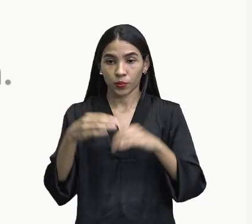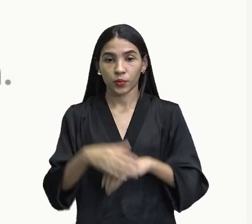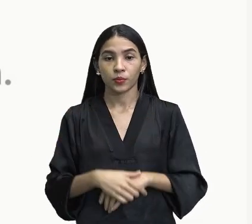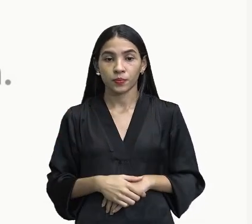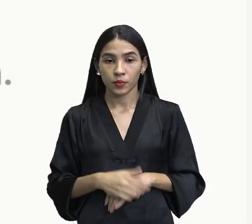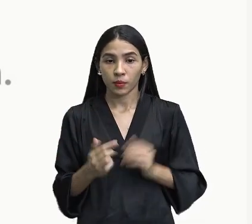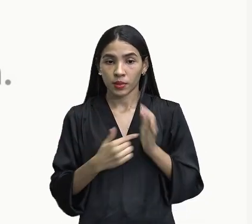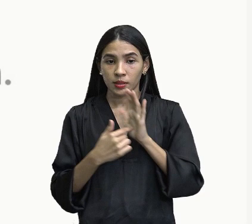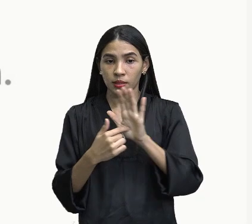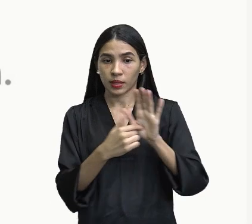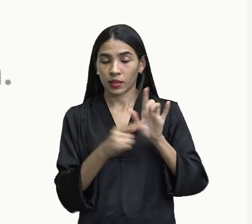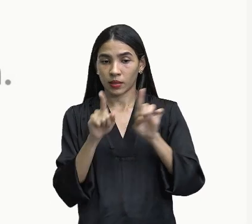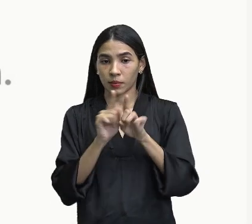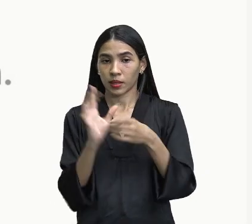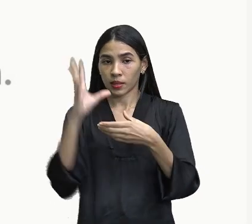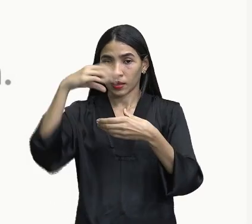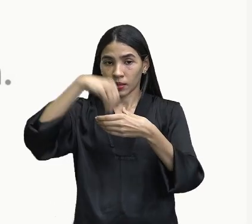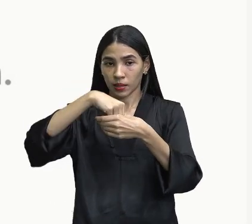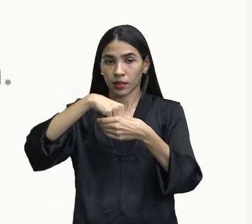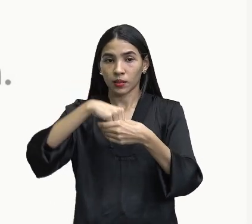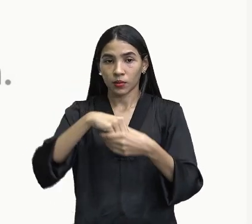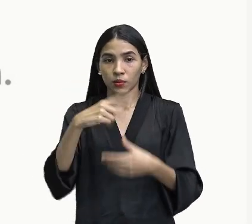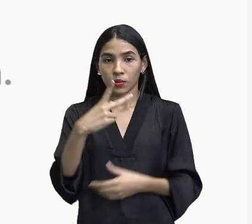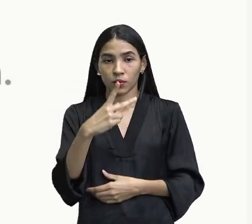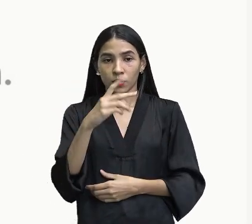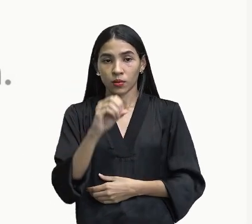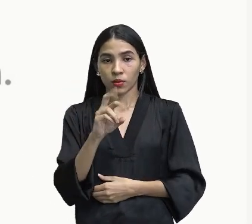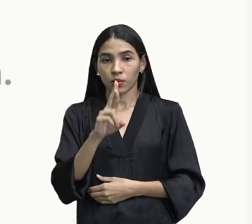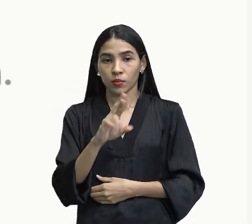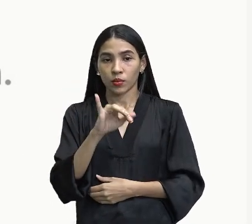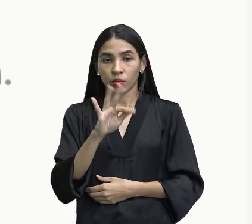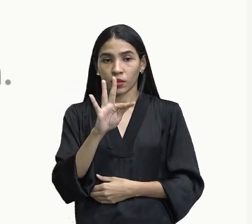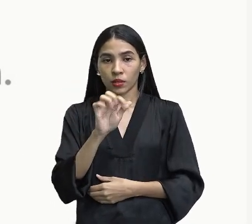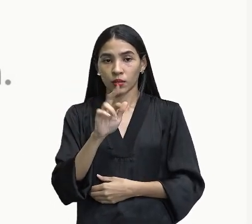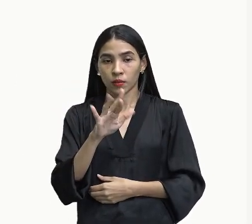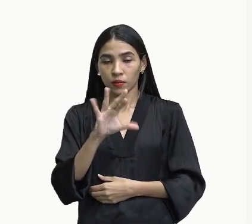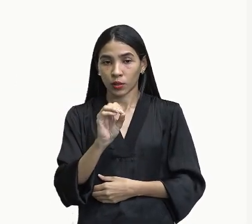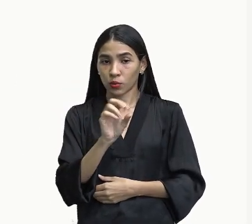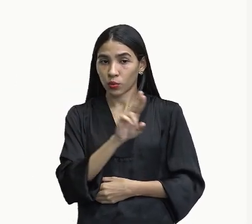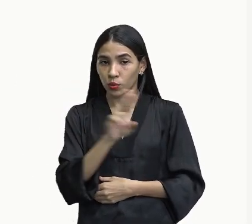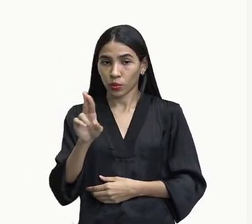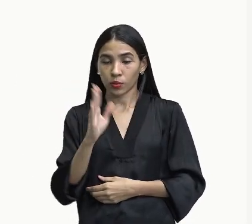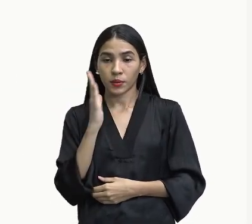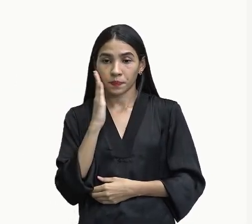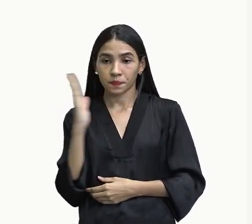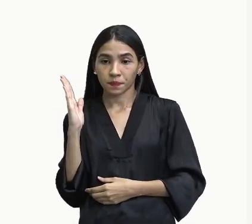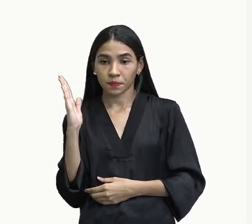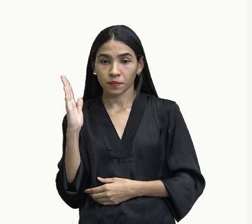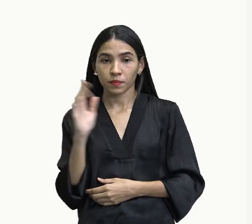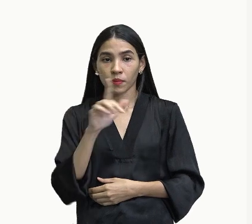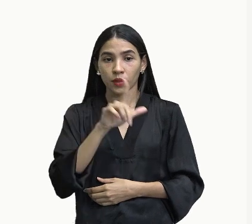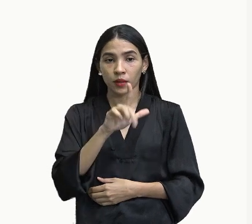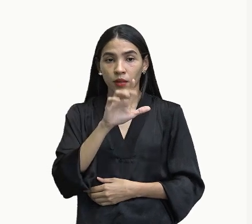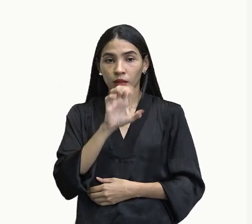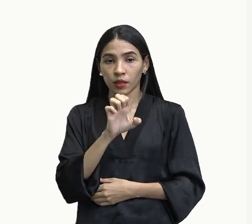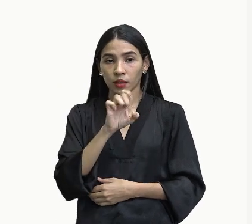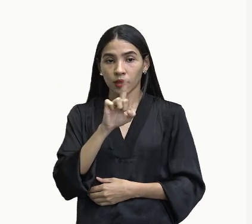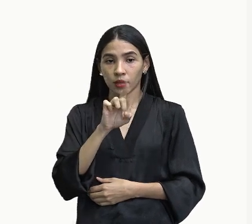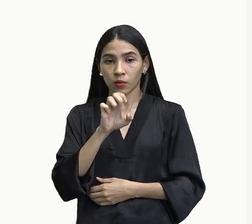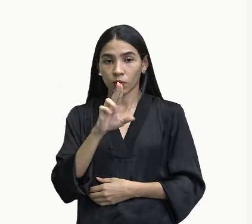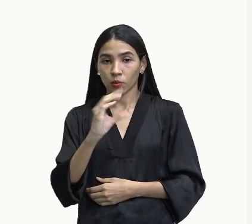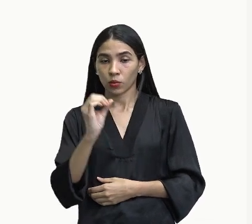ser apresentado dentro desses poríferos é chamado de leucon